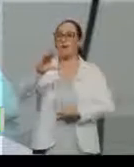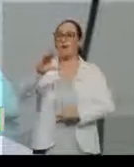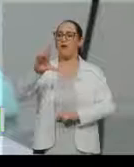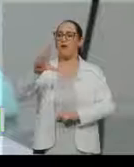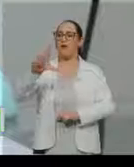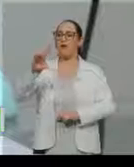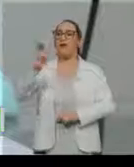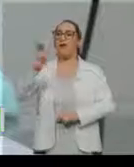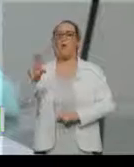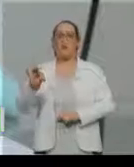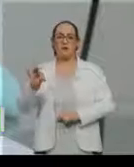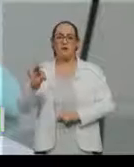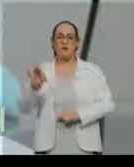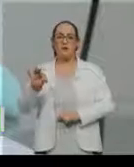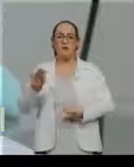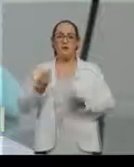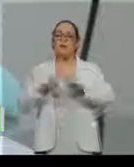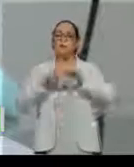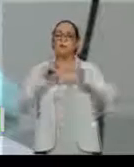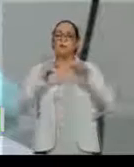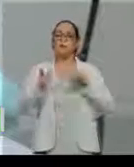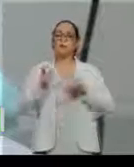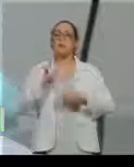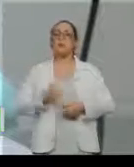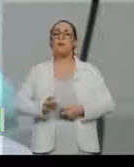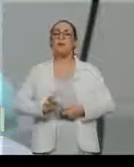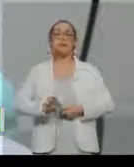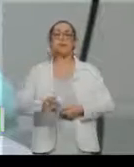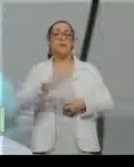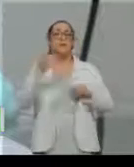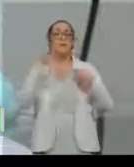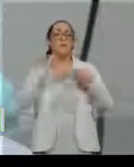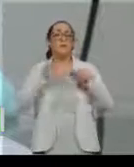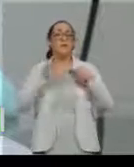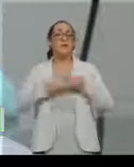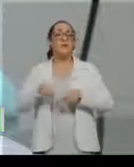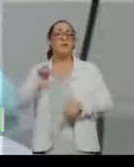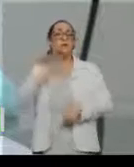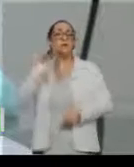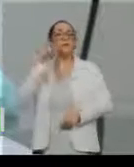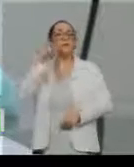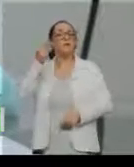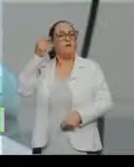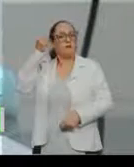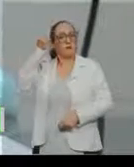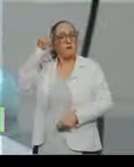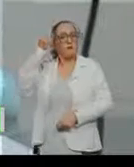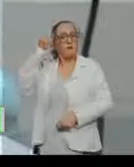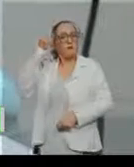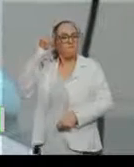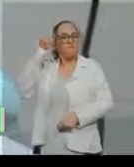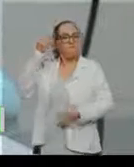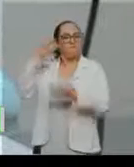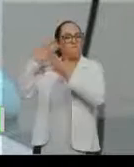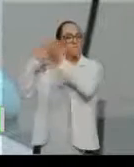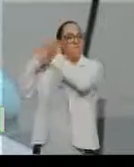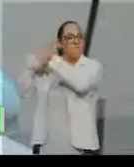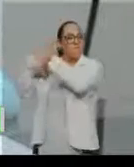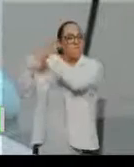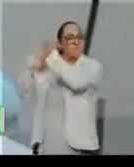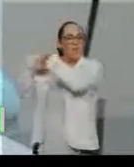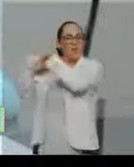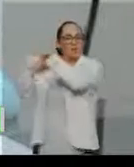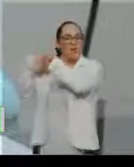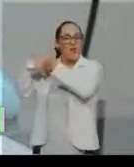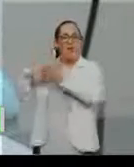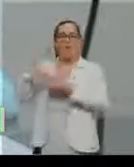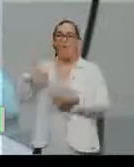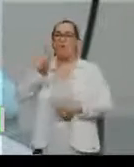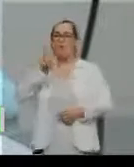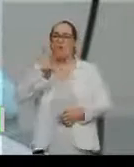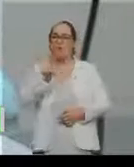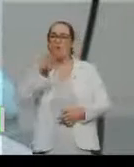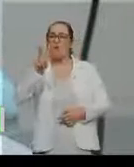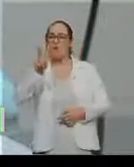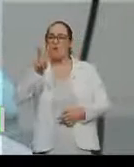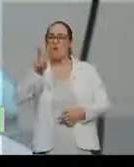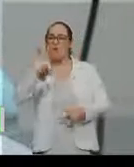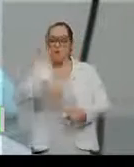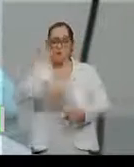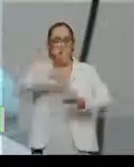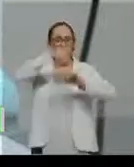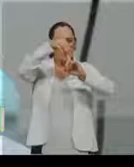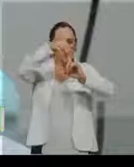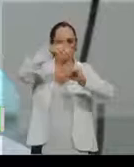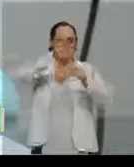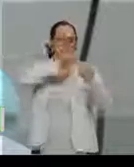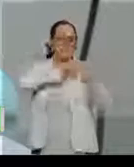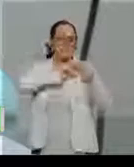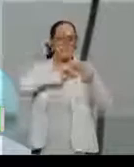não, né, mas a gente sempre tem que provocar essa reflexão. Ele não pode ser visto como o único responsável, sendo que a atuação